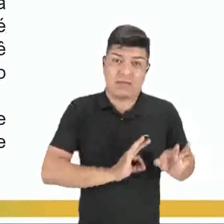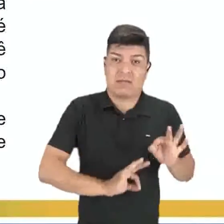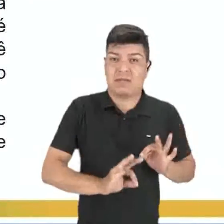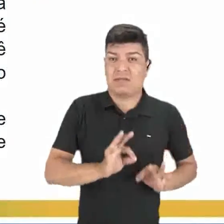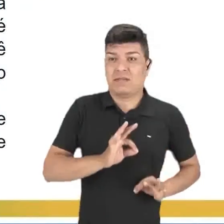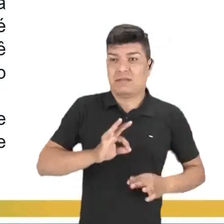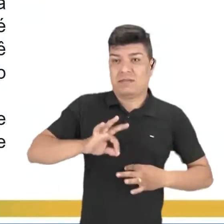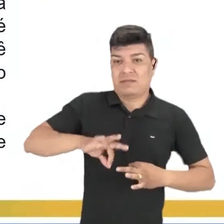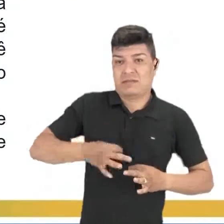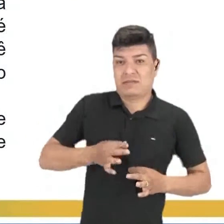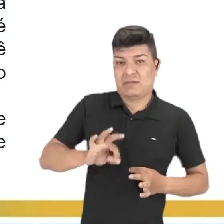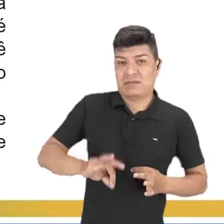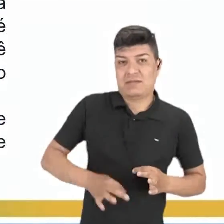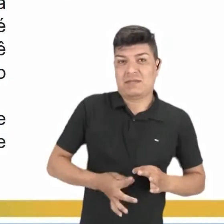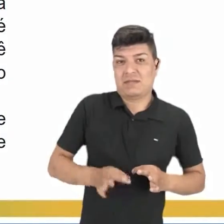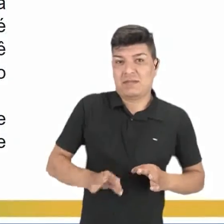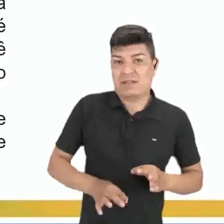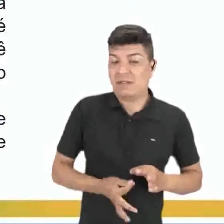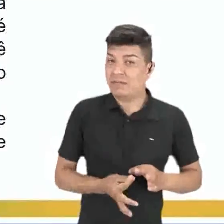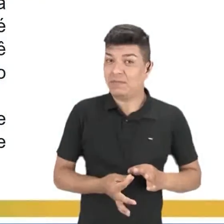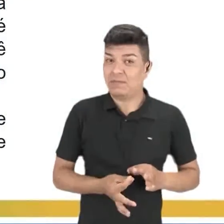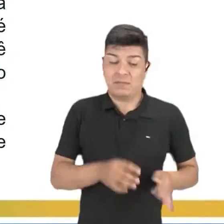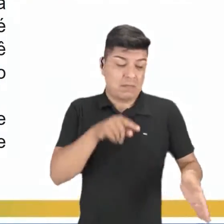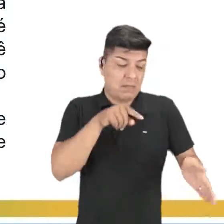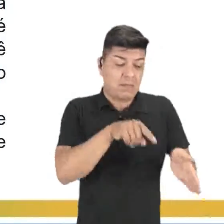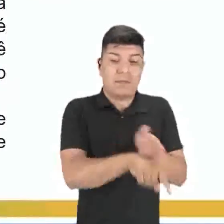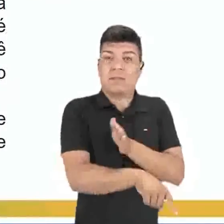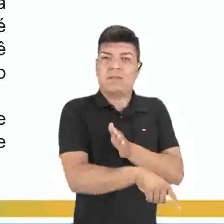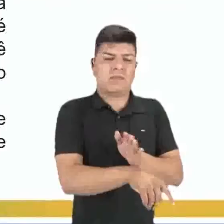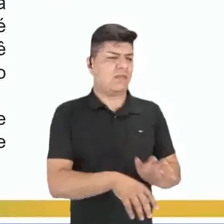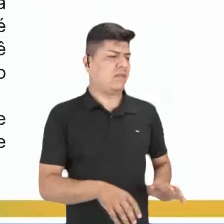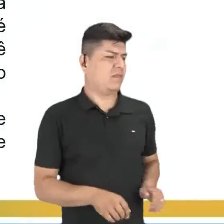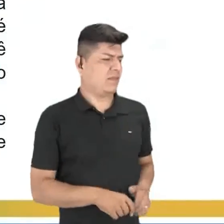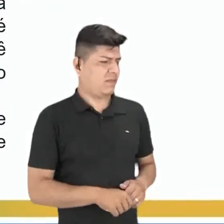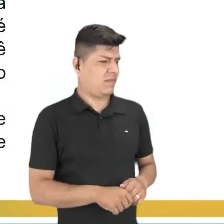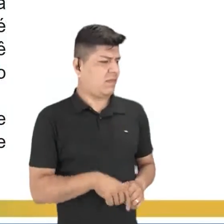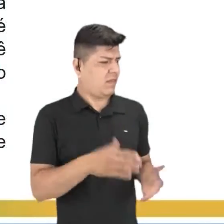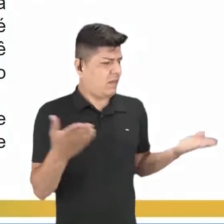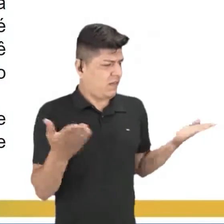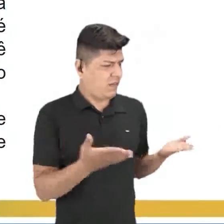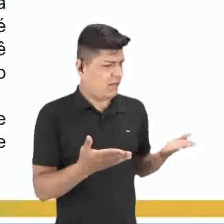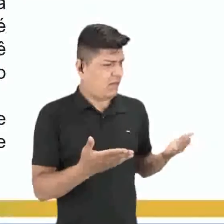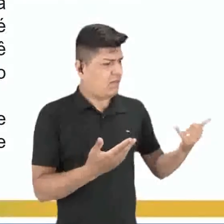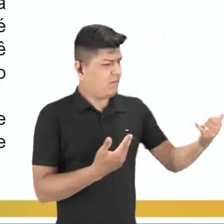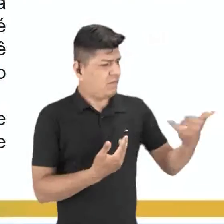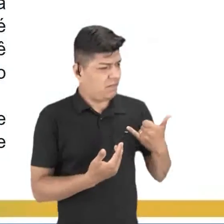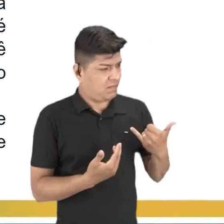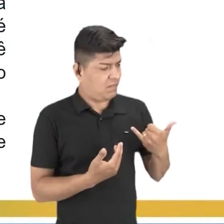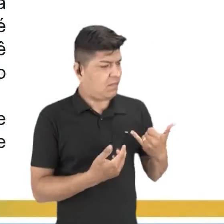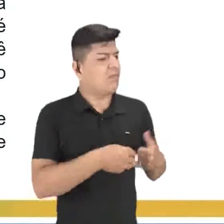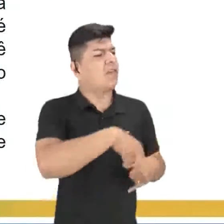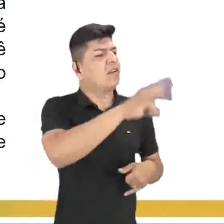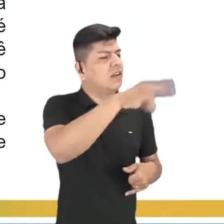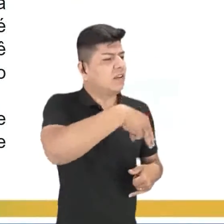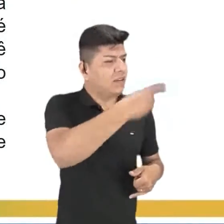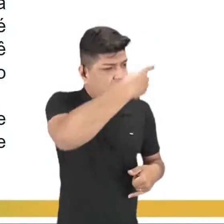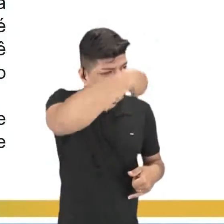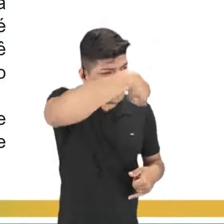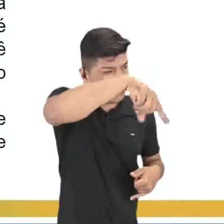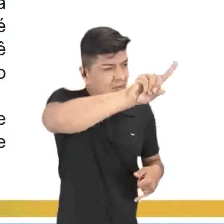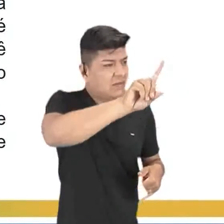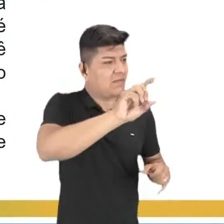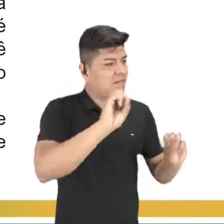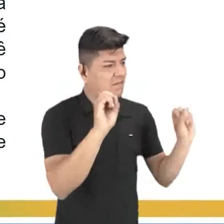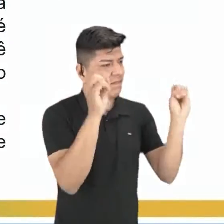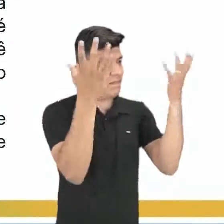A linha, para mofar da agulha, perguntou-lhe: ora, agora diga-me, quem é que vai ao baile no corpo